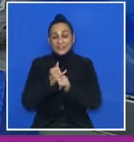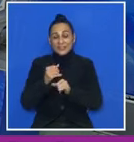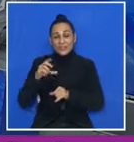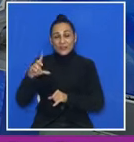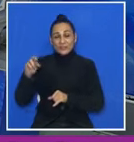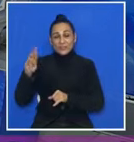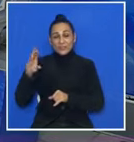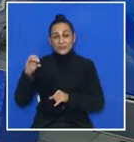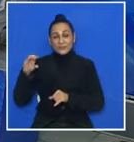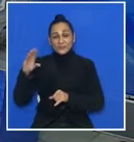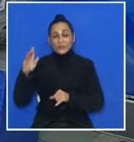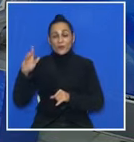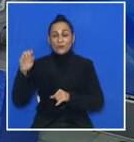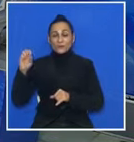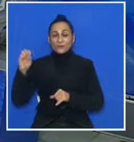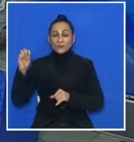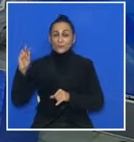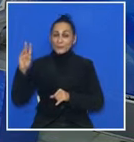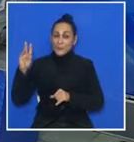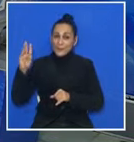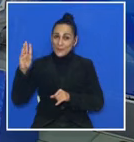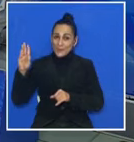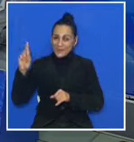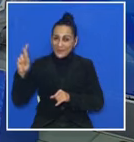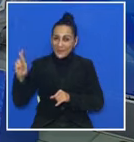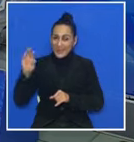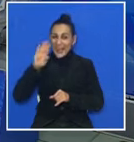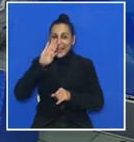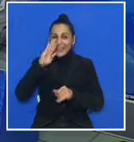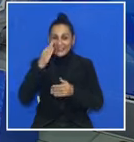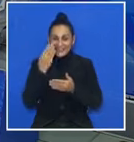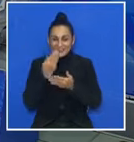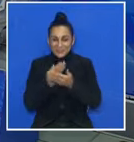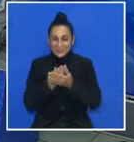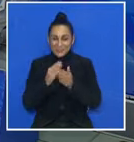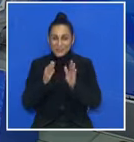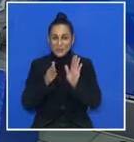loterias.caixa.gov.br. Acredite, aposte e boa sorte!